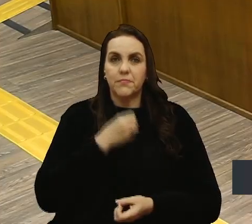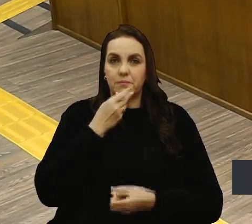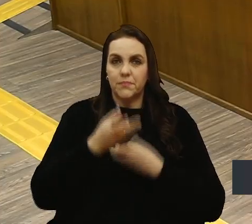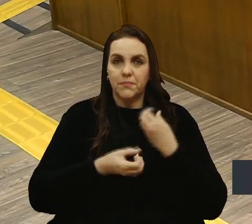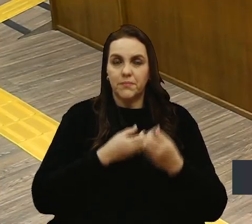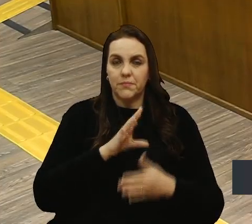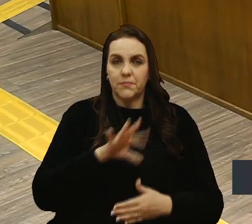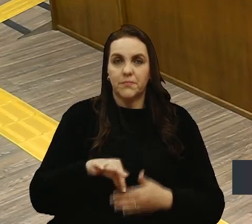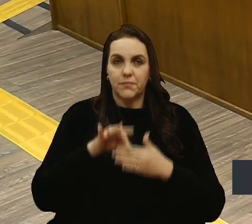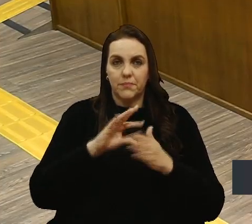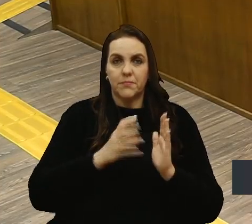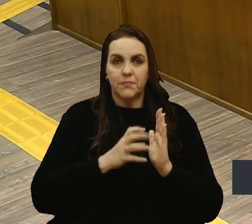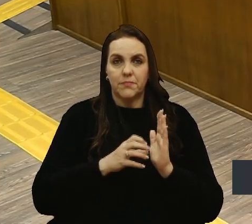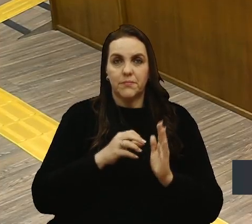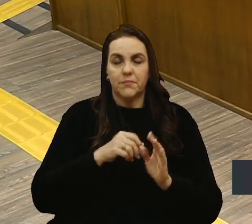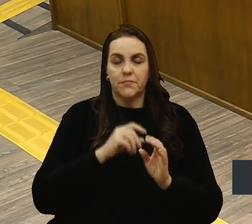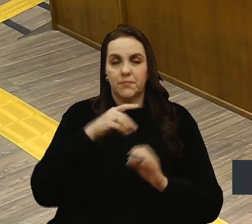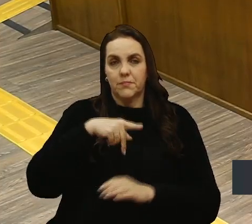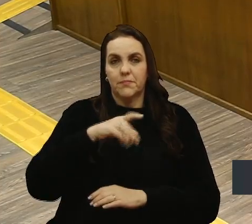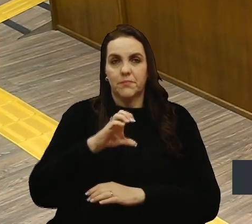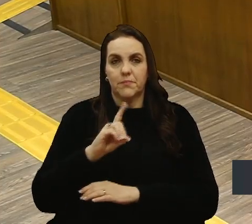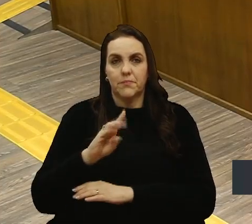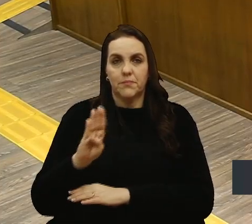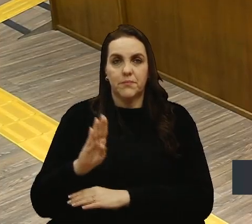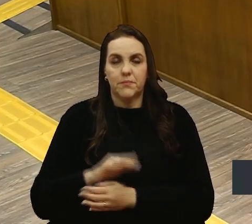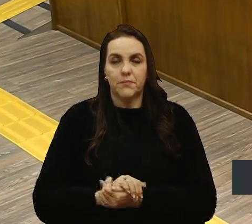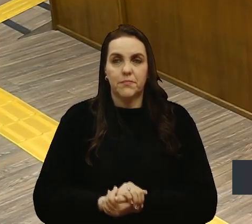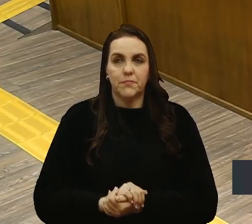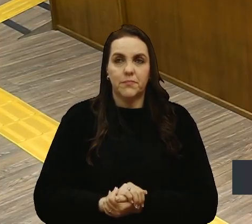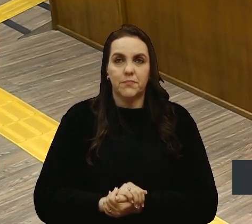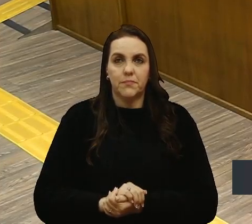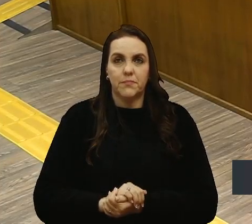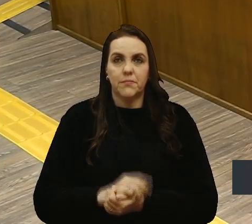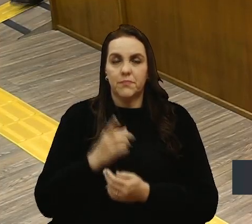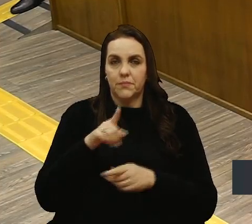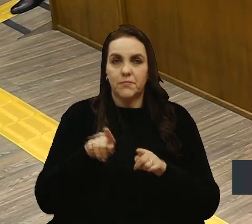líder da bancada do PCdoB e de acordo com o artigo